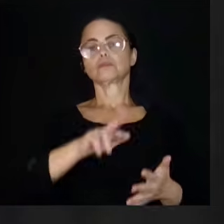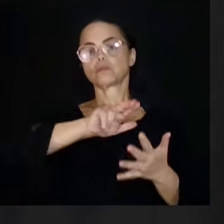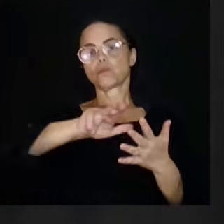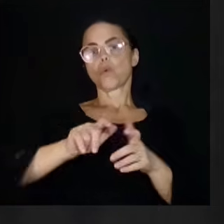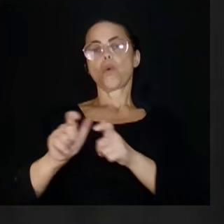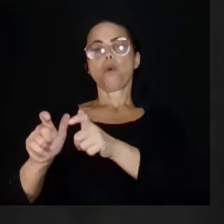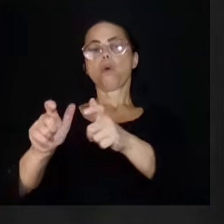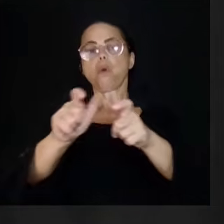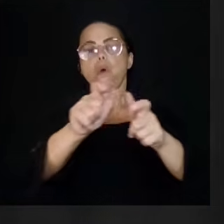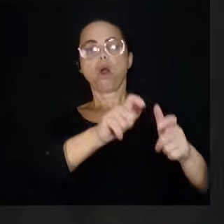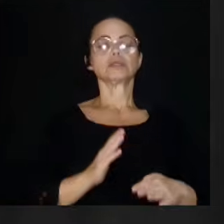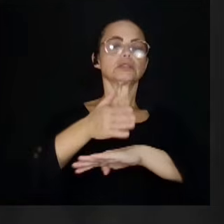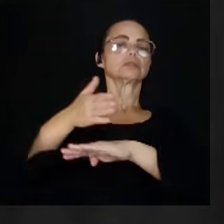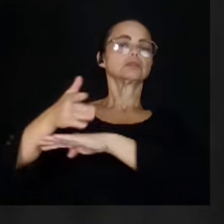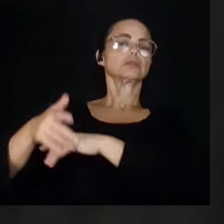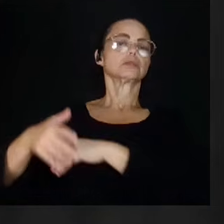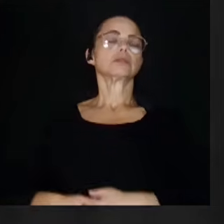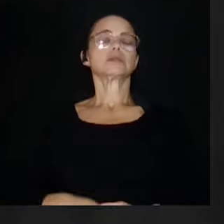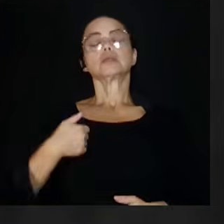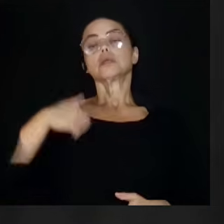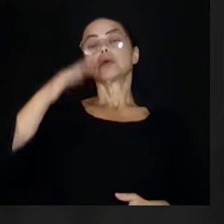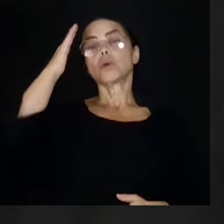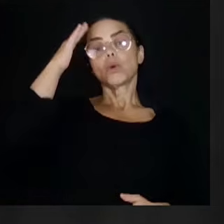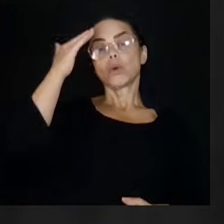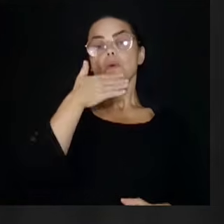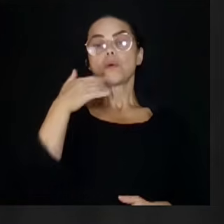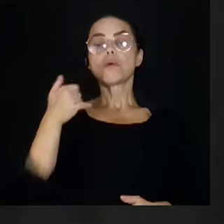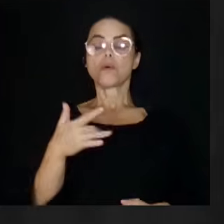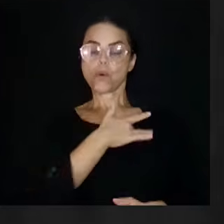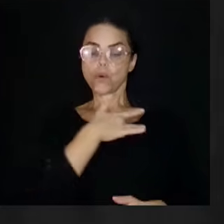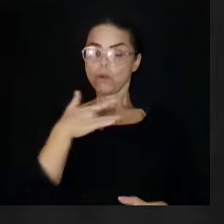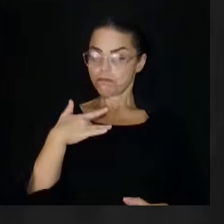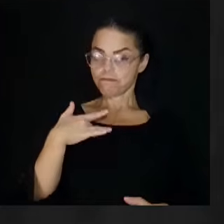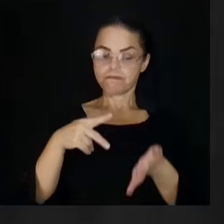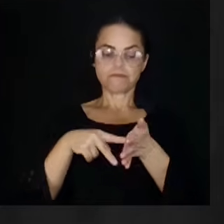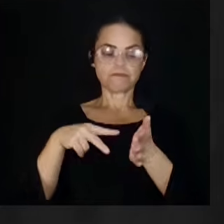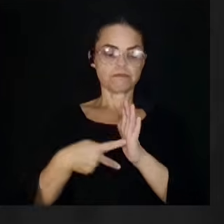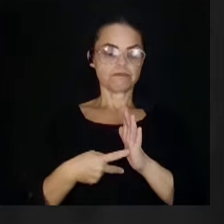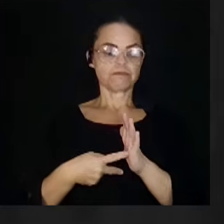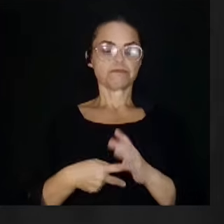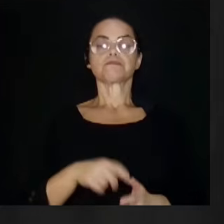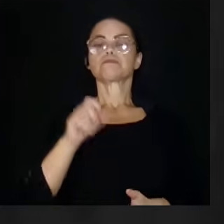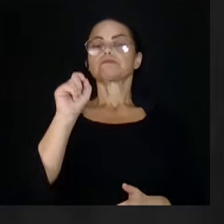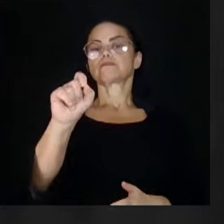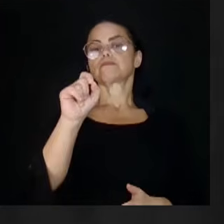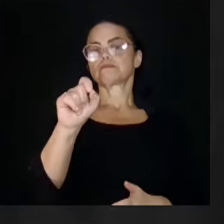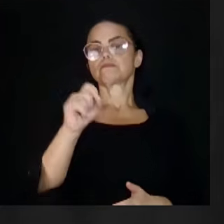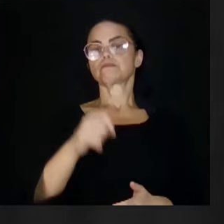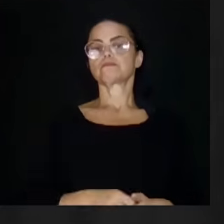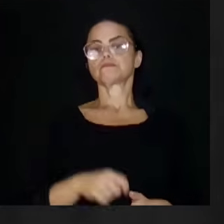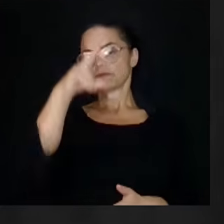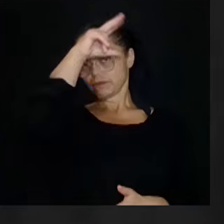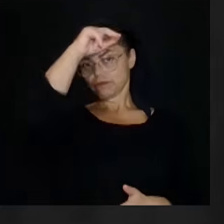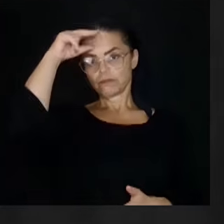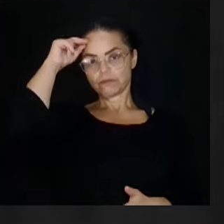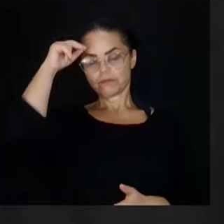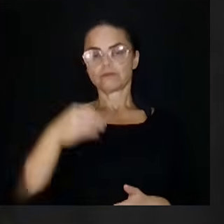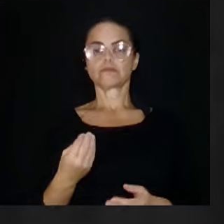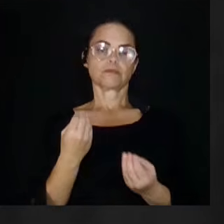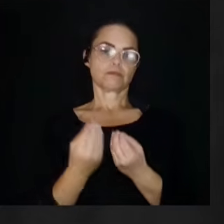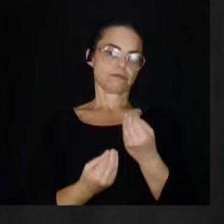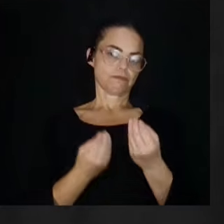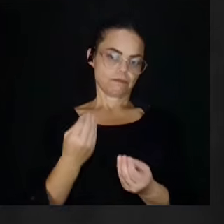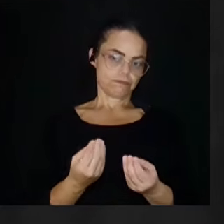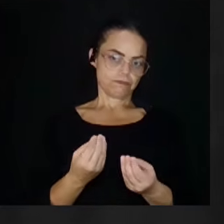consegui entender melhor o que era saúde, né, o que é a prefeitura, como que funciona esse